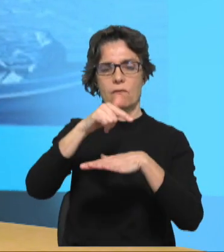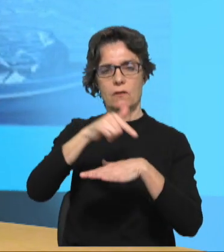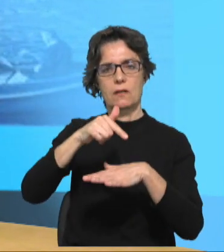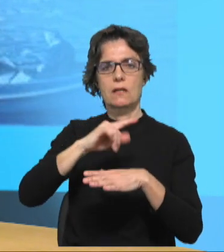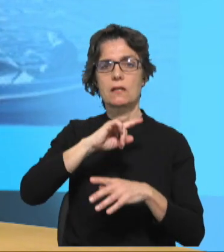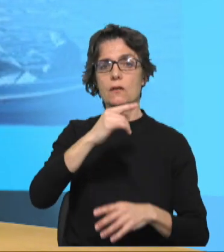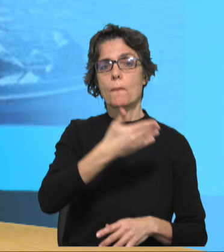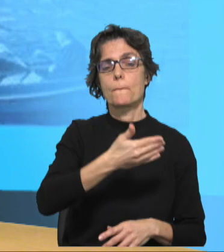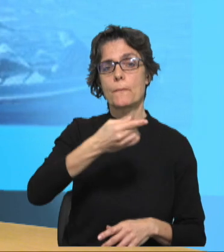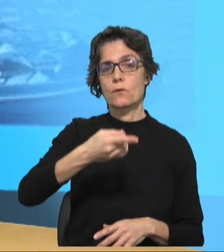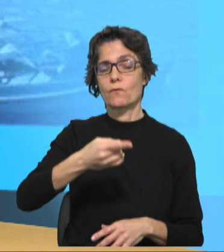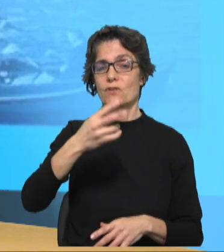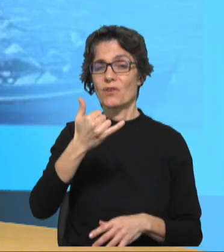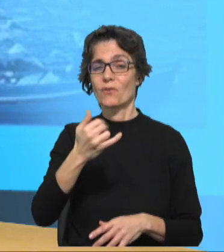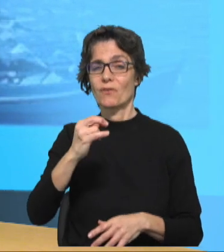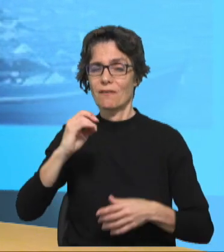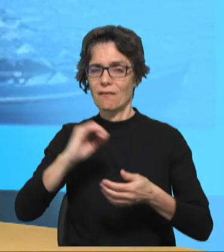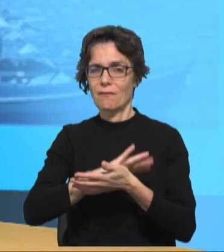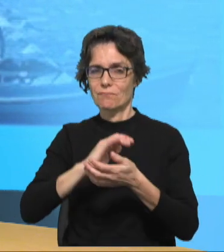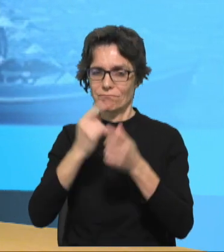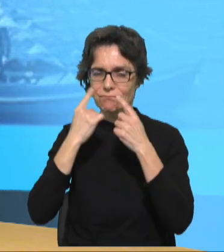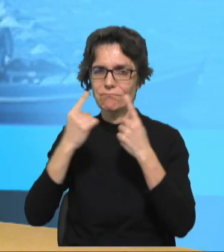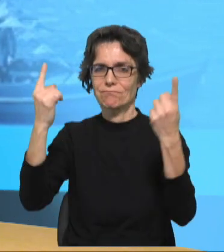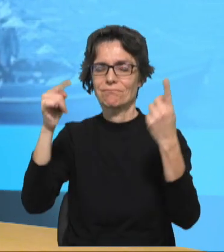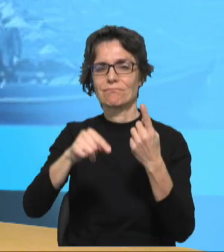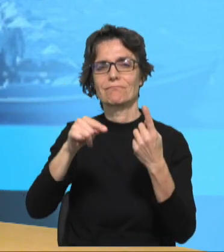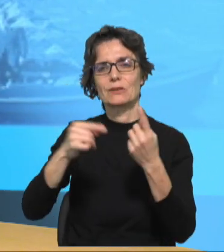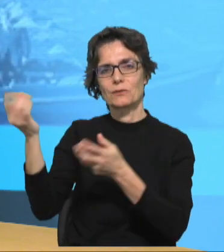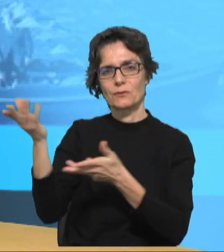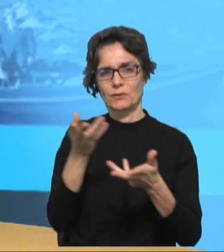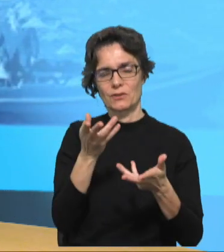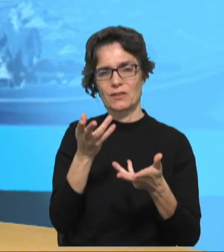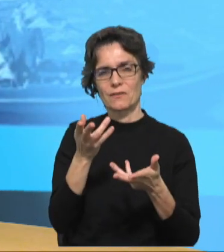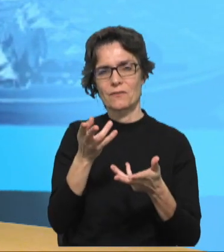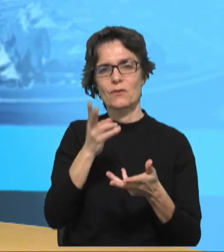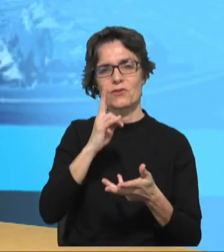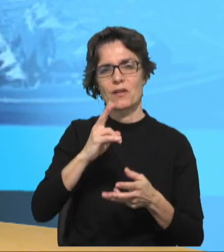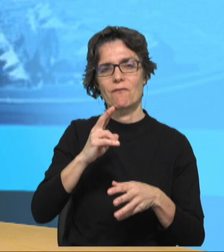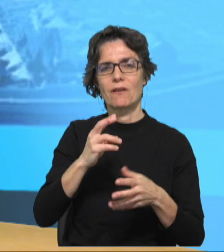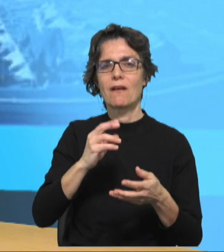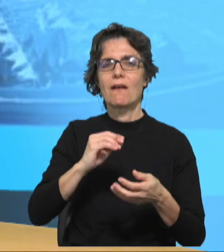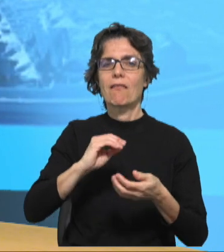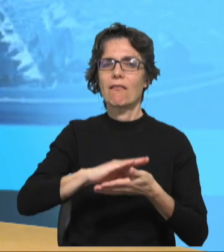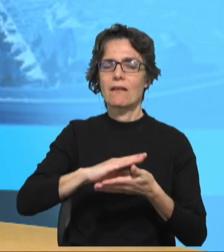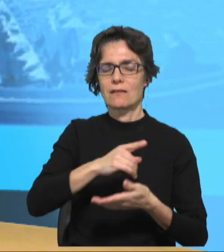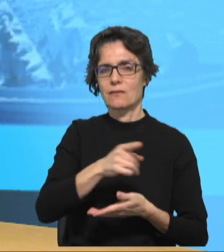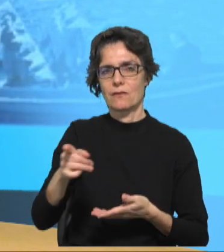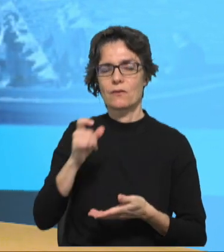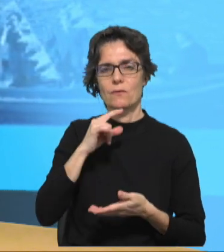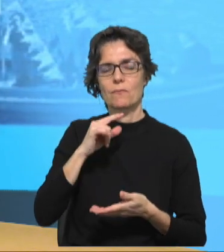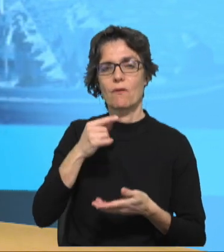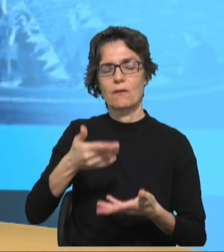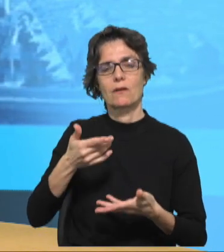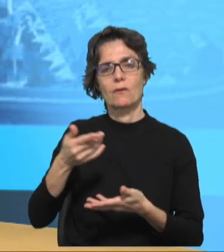1923. Temos entre nós o seu chefe de redação, Pedro Conceição, que nos ajudará também a olhar a proposta litúrgica do próximo